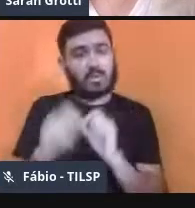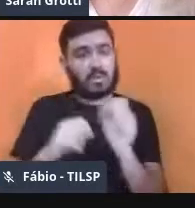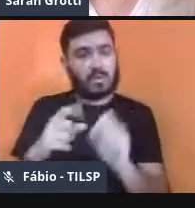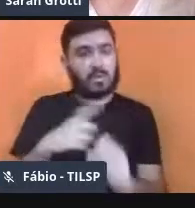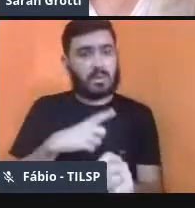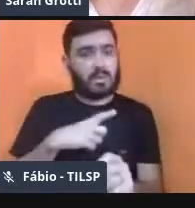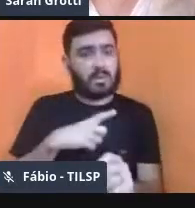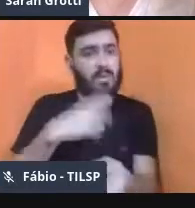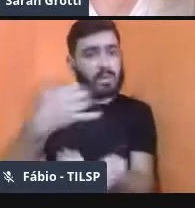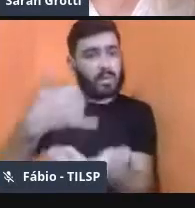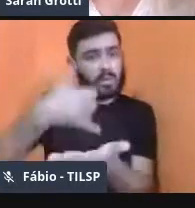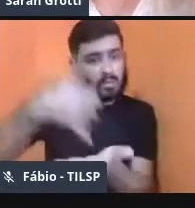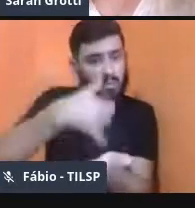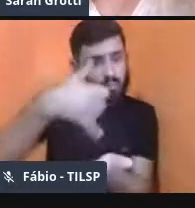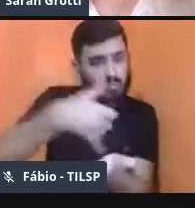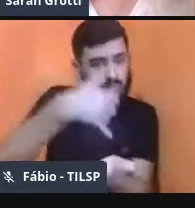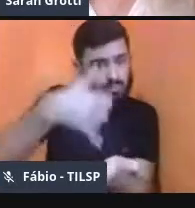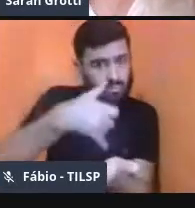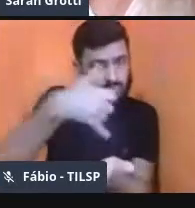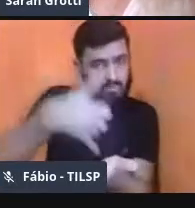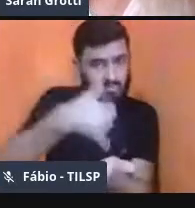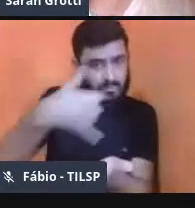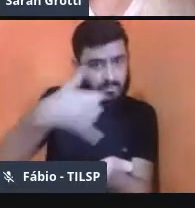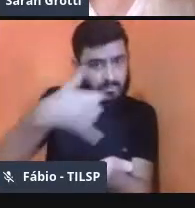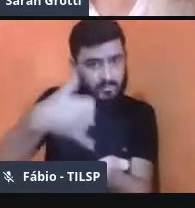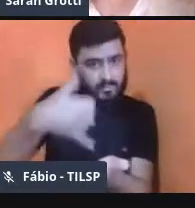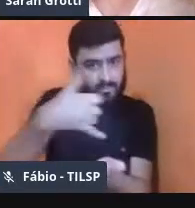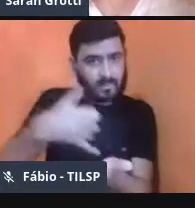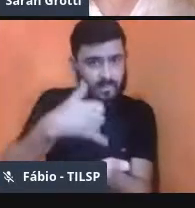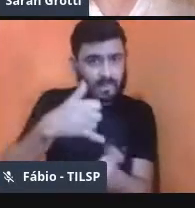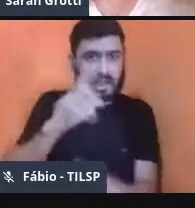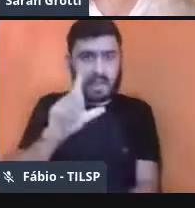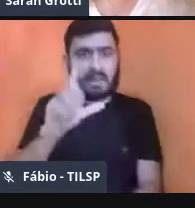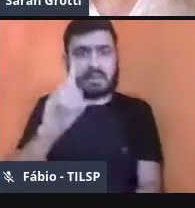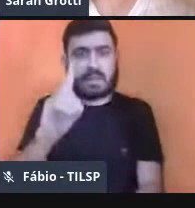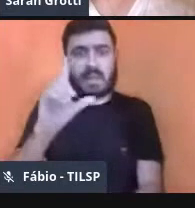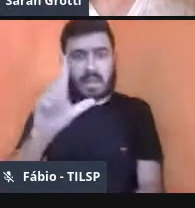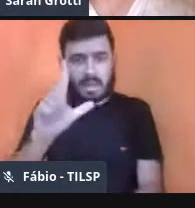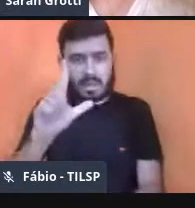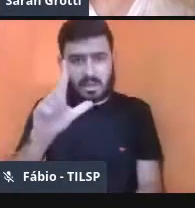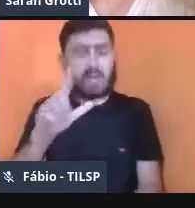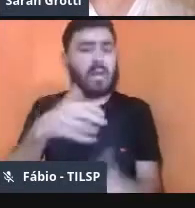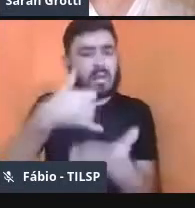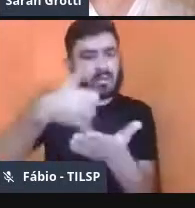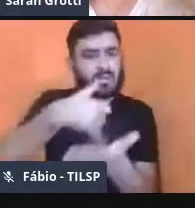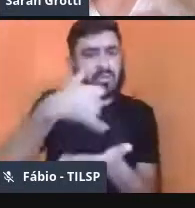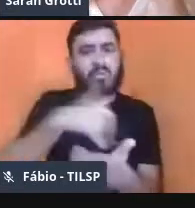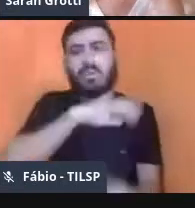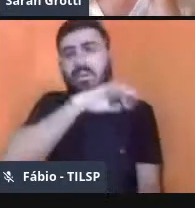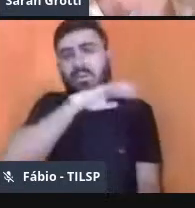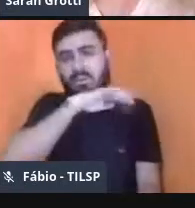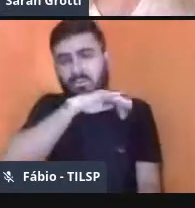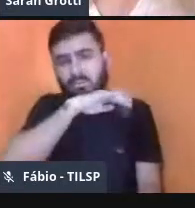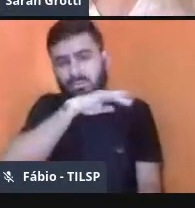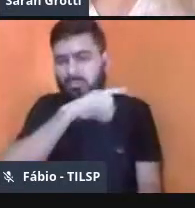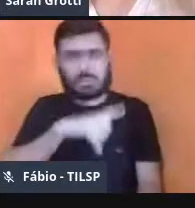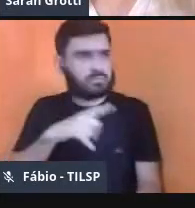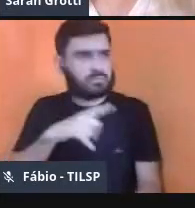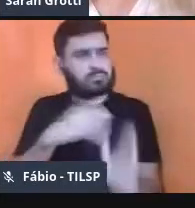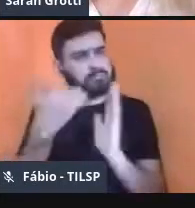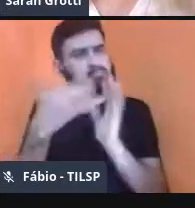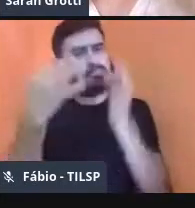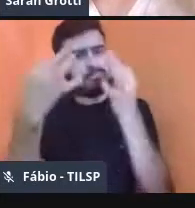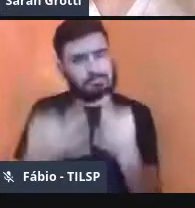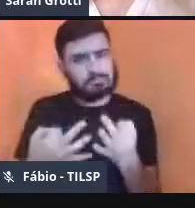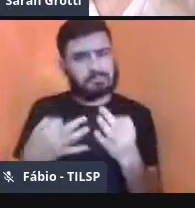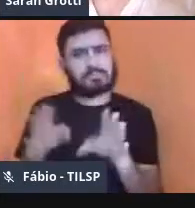que é o que a gente chama o LDL de colesterol ruim, né, mas tudo nos conformes, se ele tiver